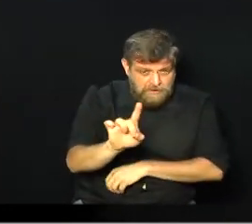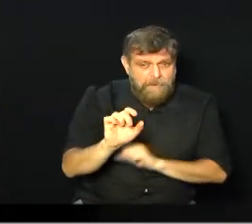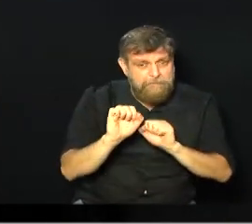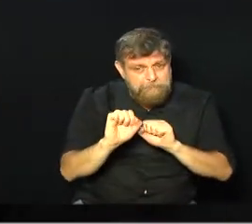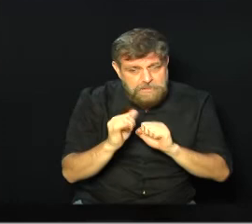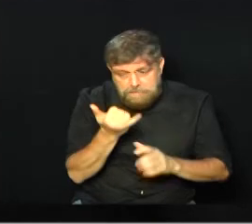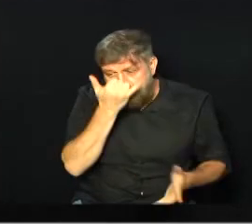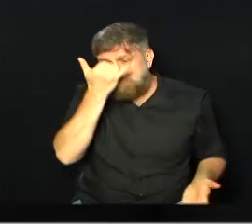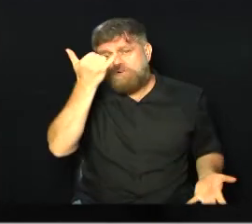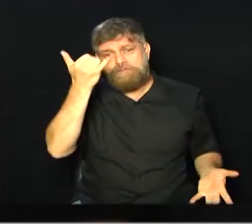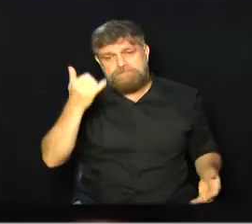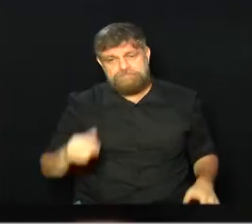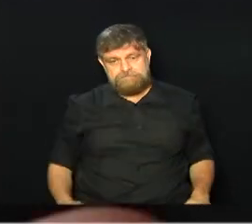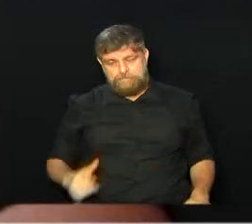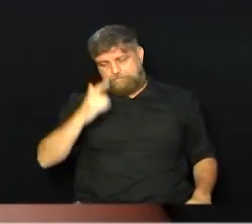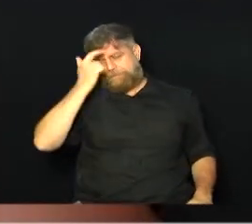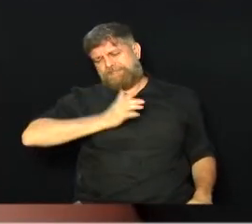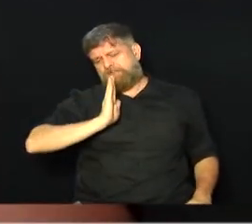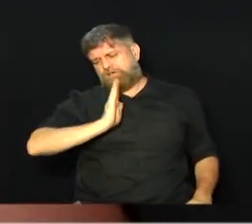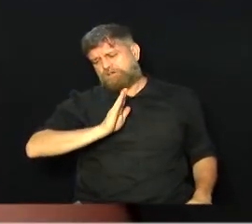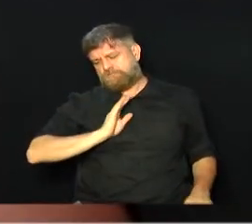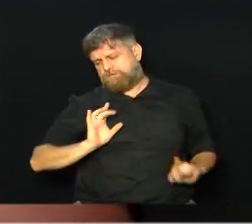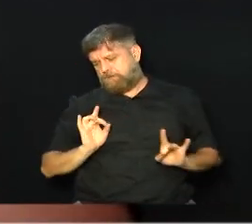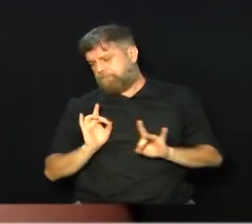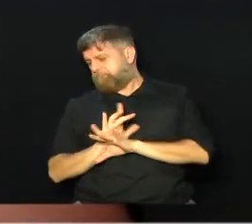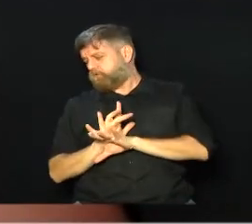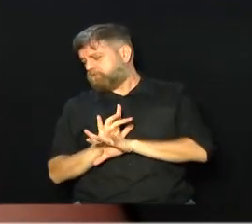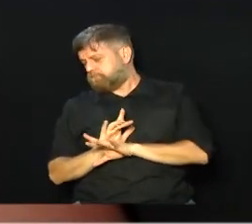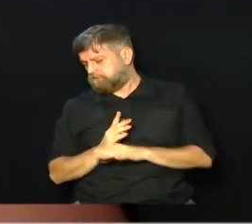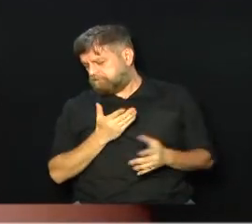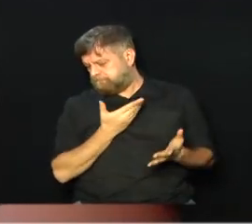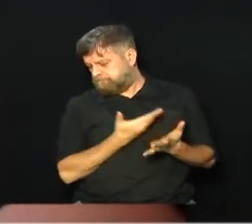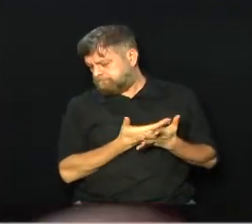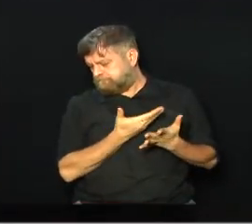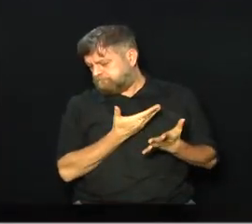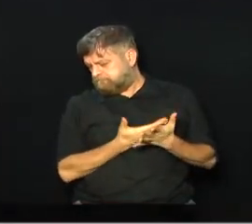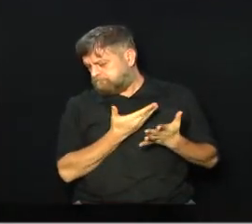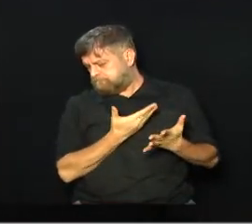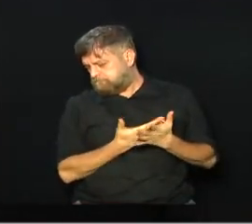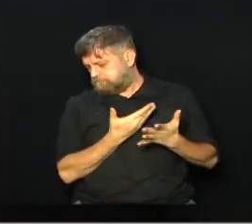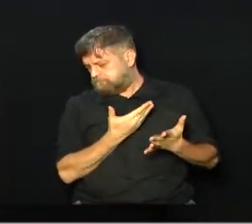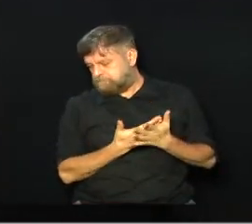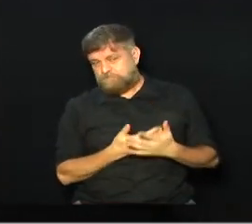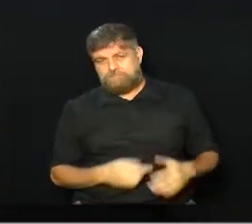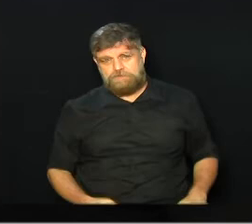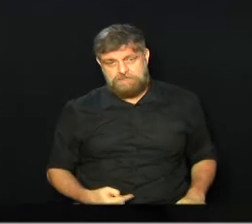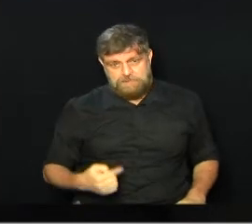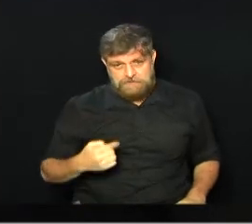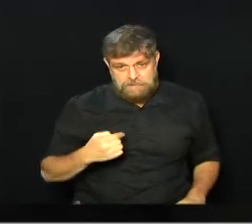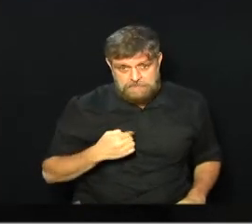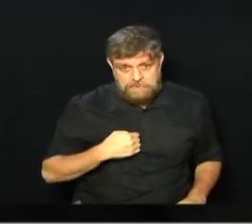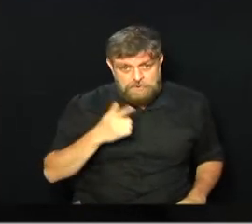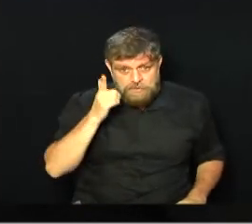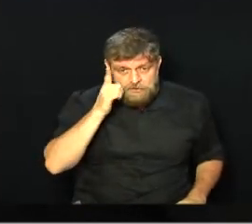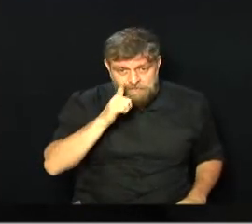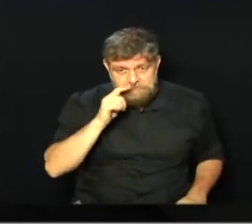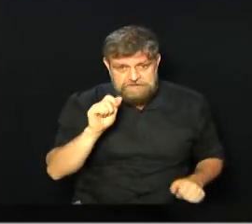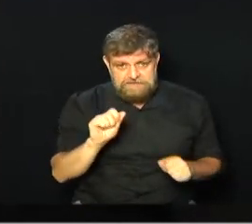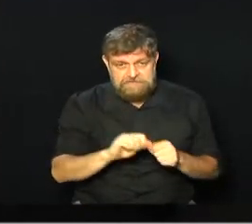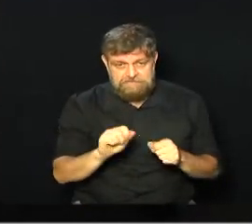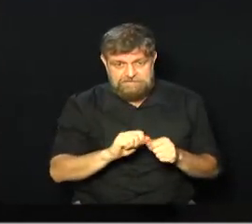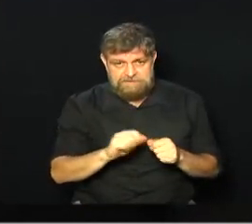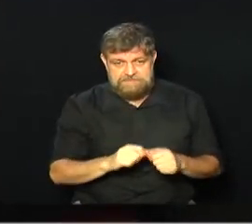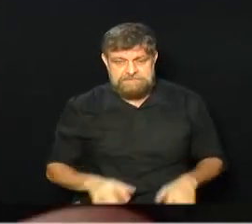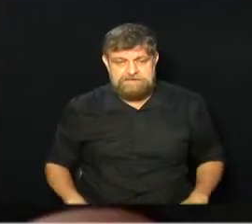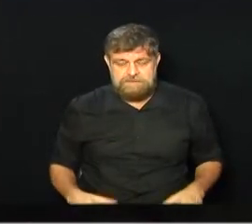né? Então, eu estava preparado e ali eu já estudava também. Eu jogando, eu consegui fazer a licença B da